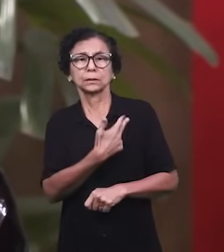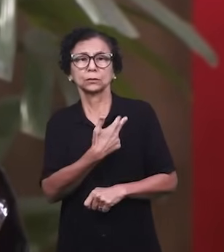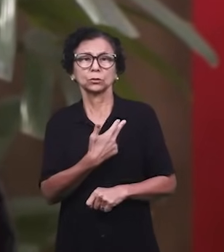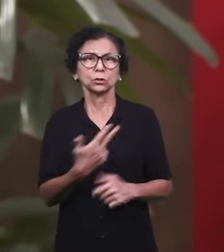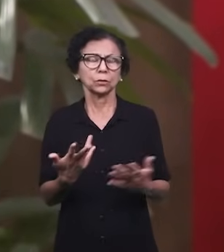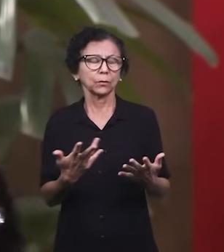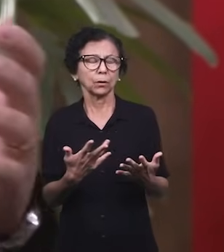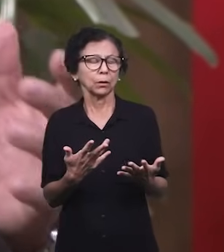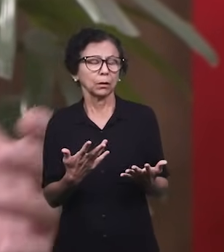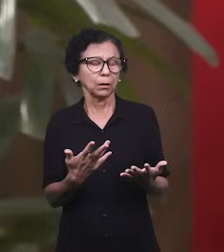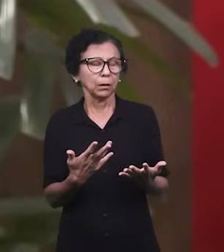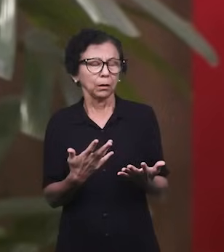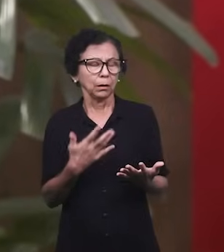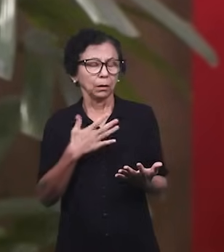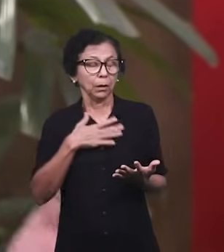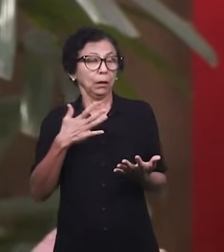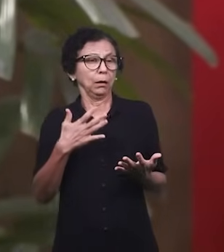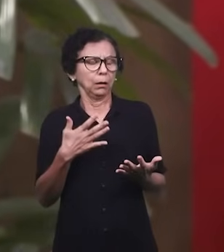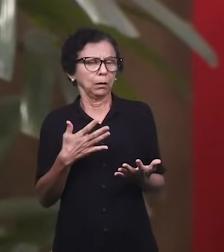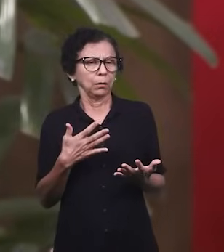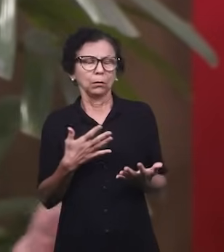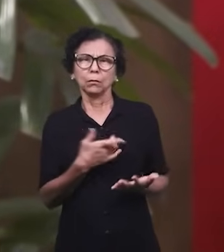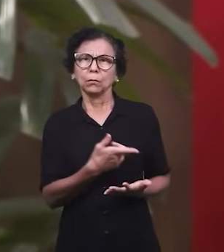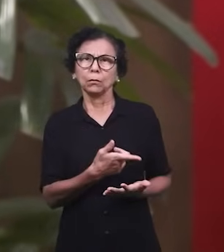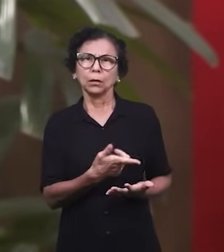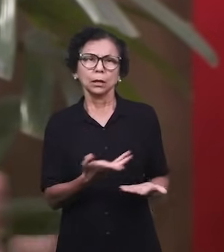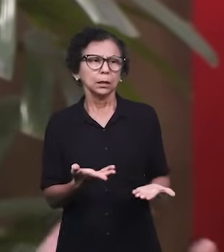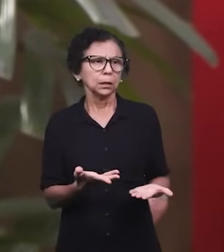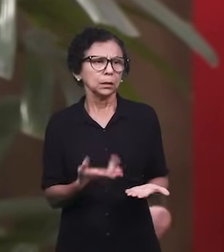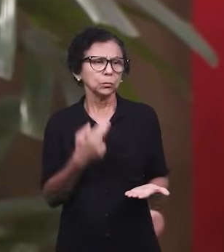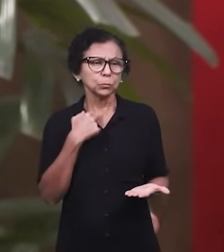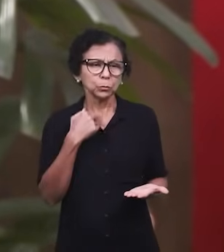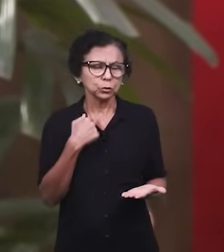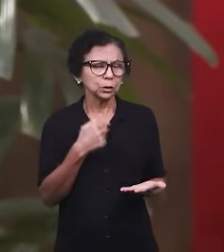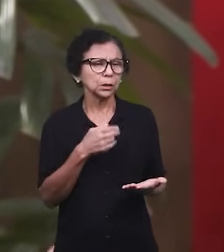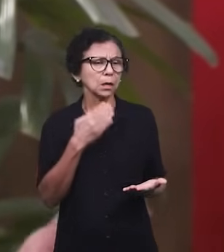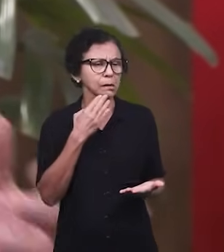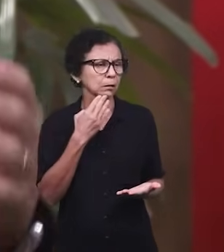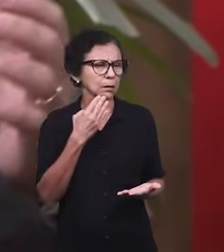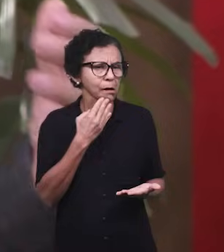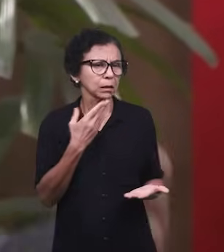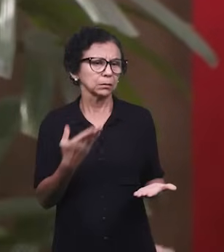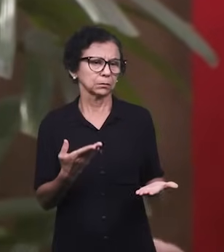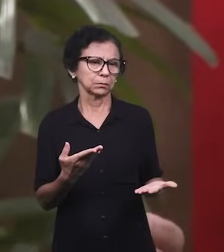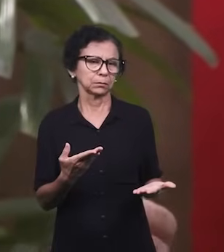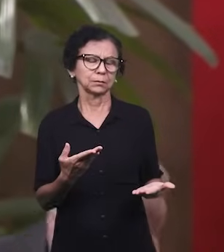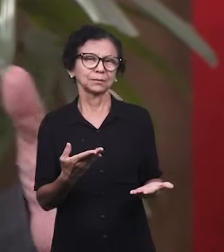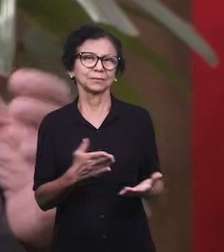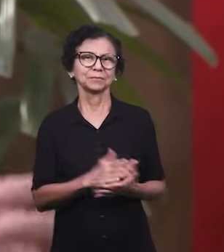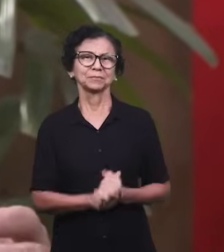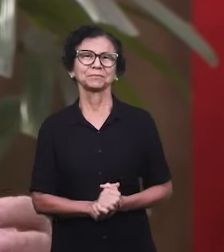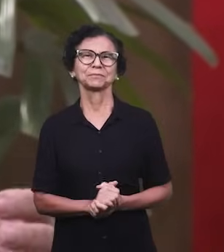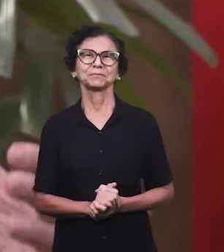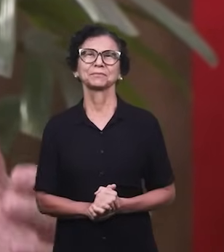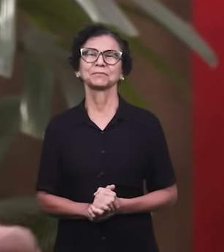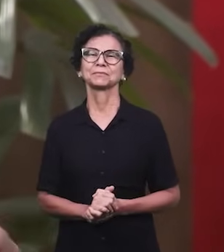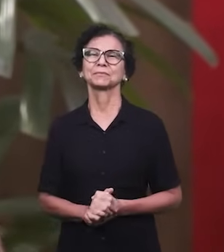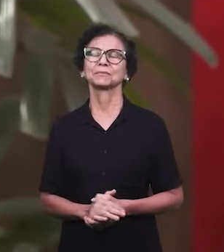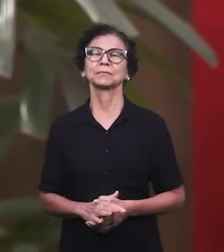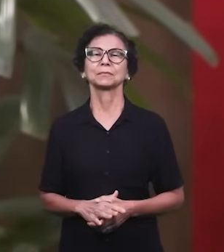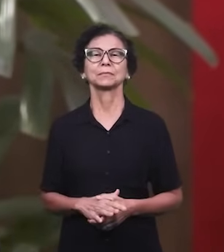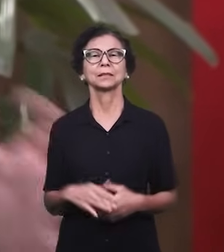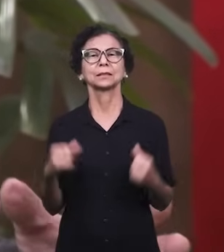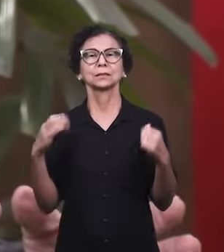dizer assim, surpreso, sem saber por quê. Aquilo não podia ter dado aquele problema, mas é porque o anjo do Senhor já estava ali